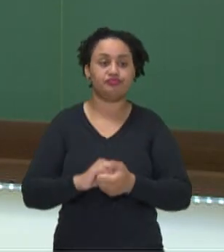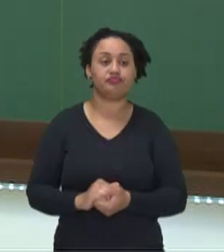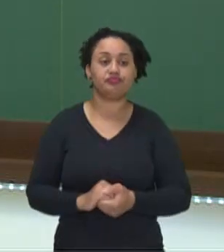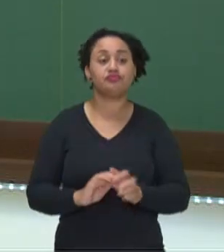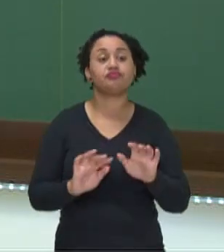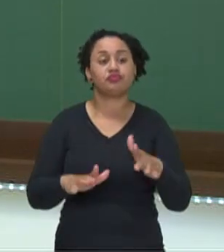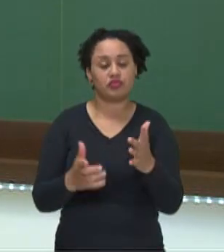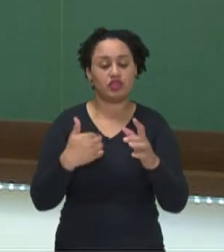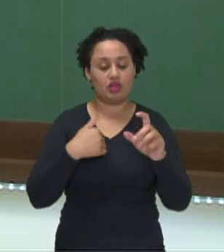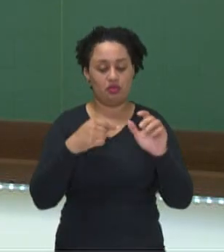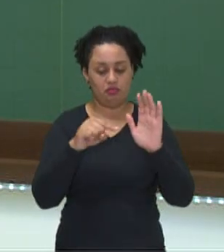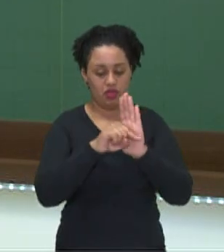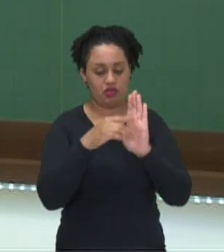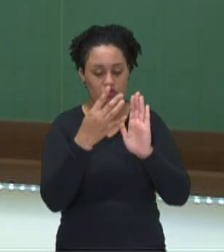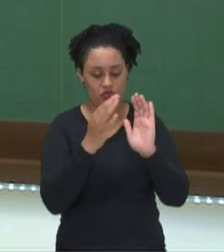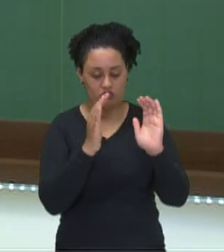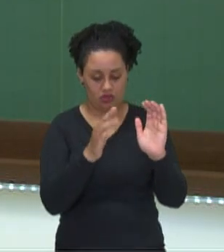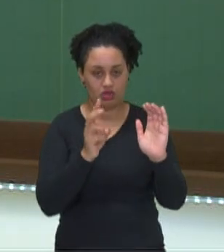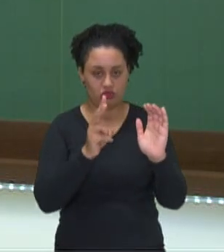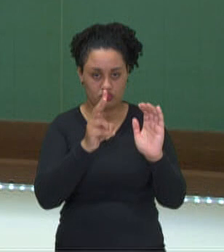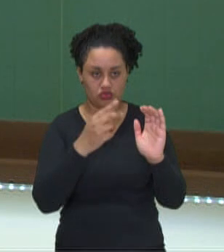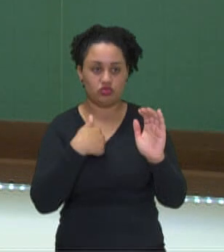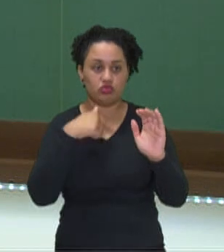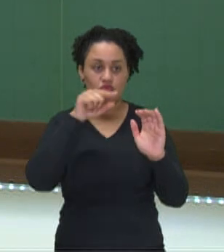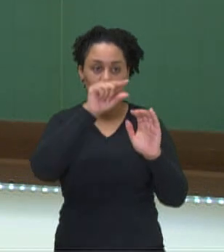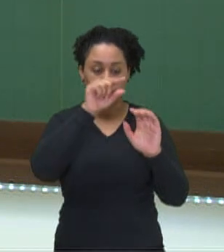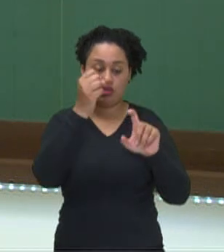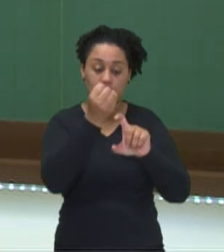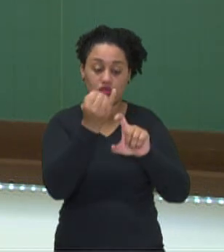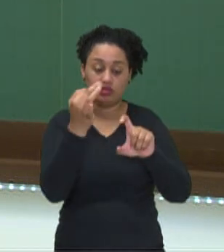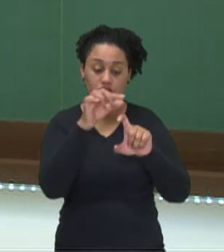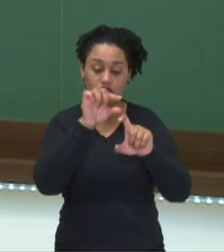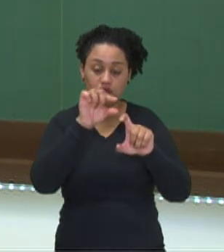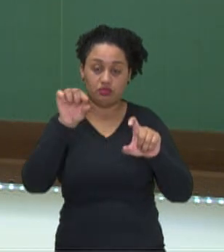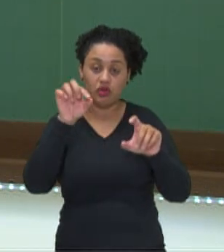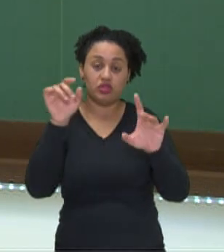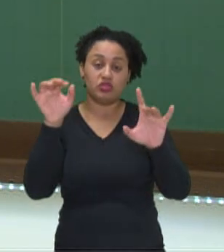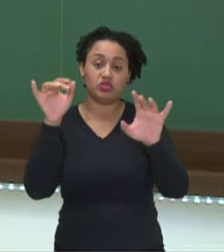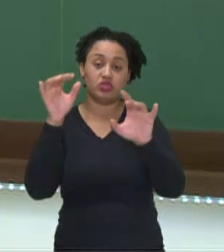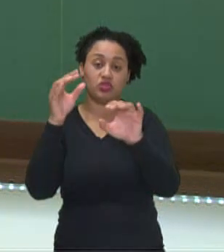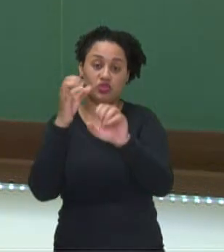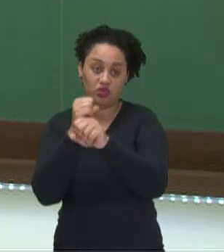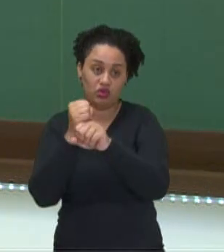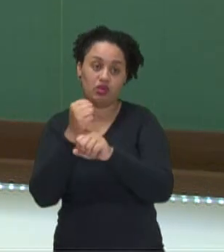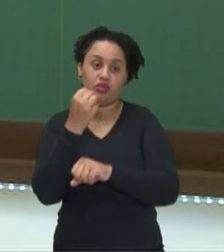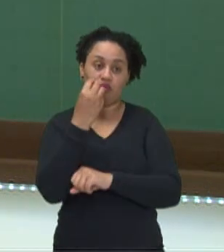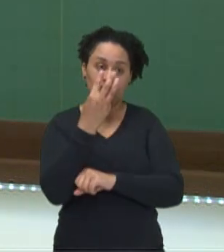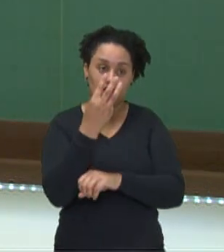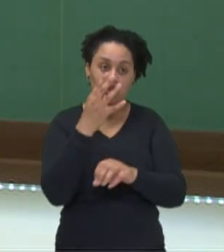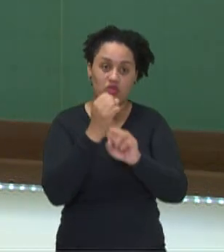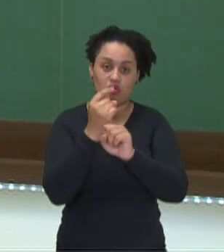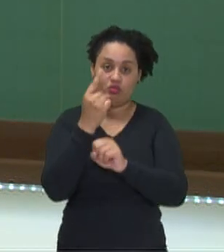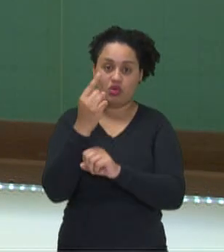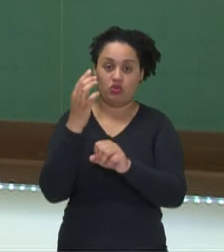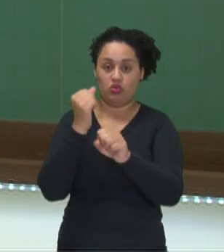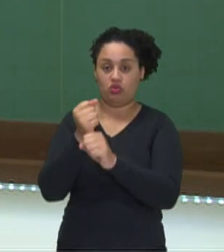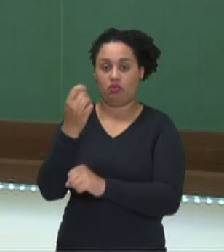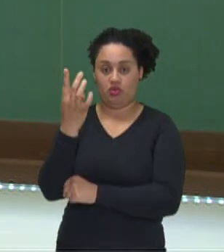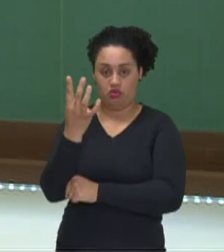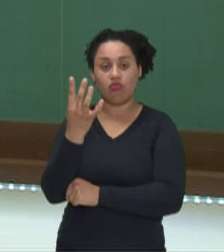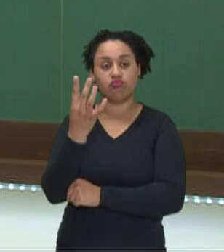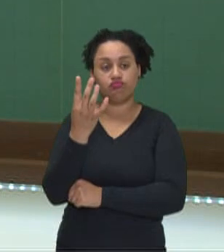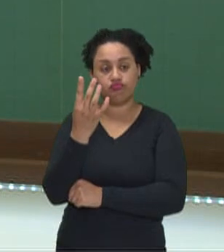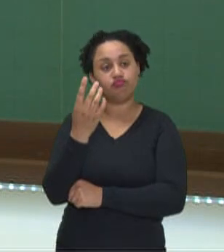Então, somando, né, conservo as bases, conservo a base menos 4 e somo os